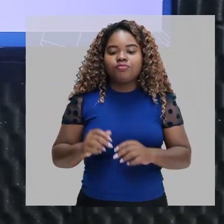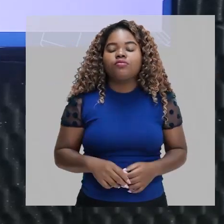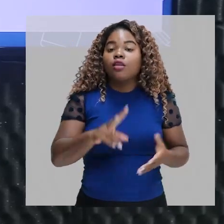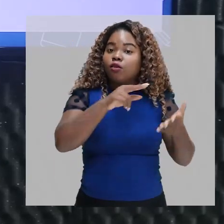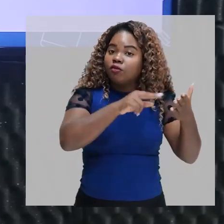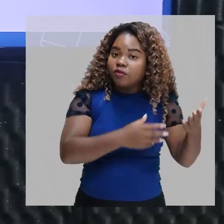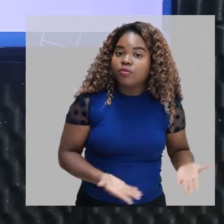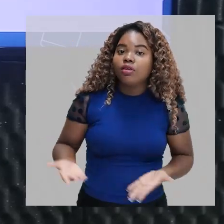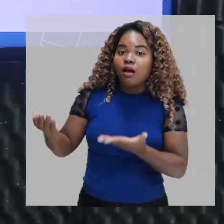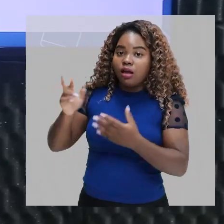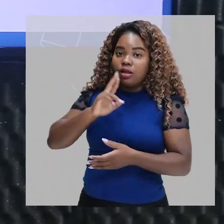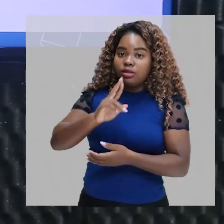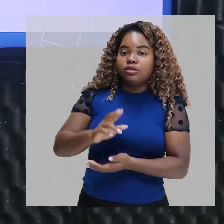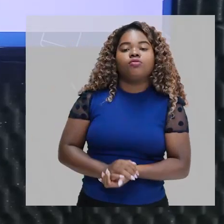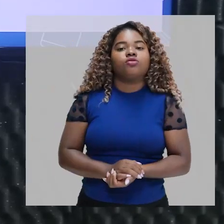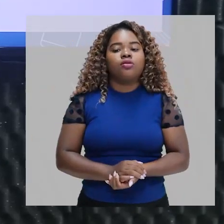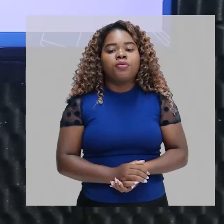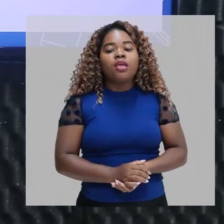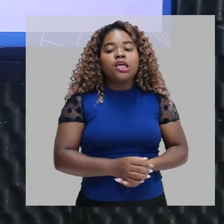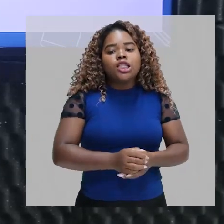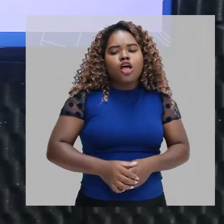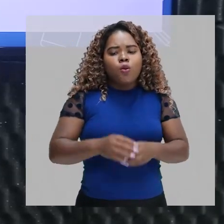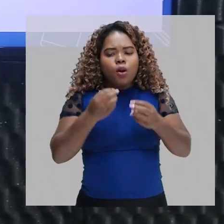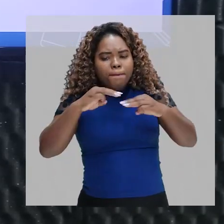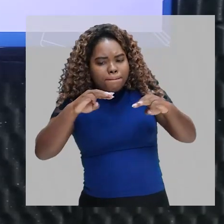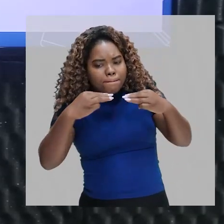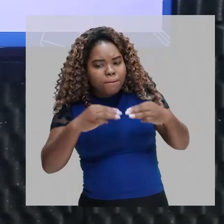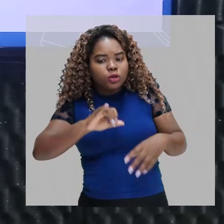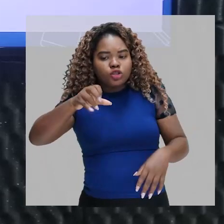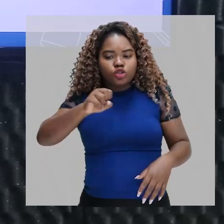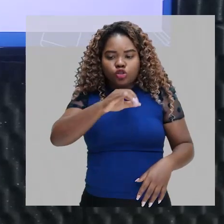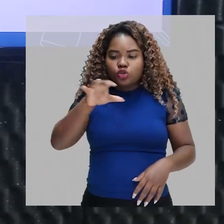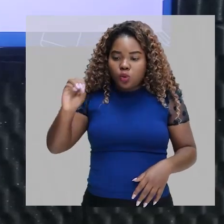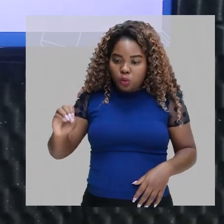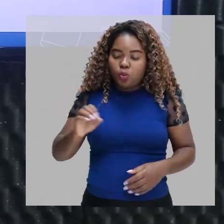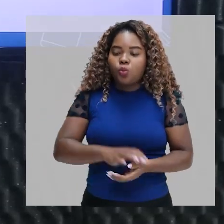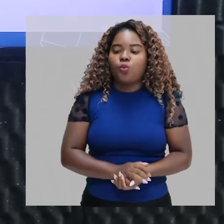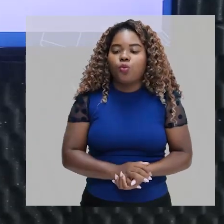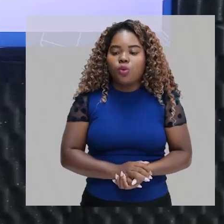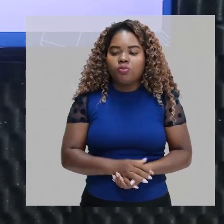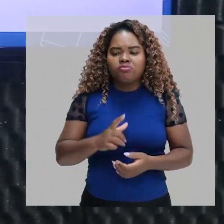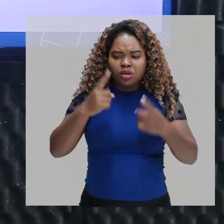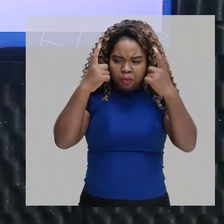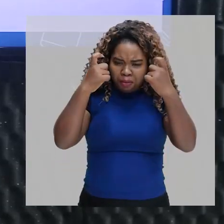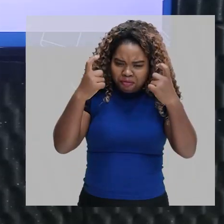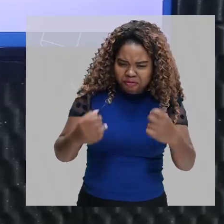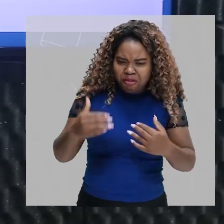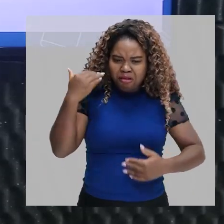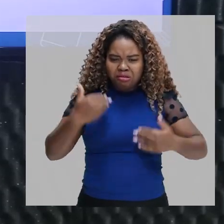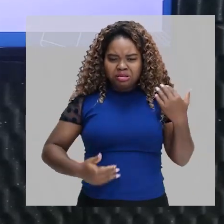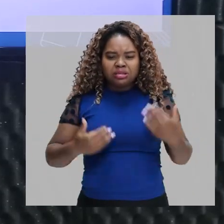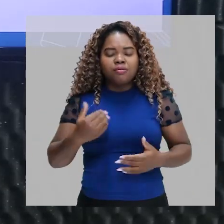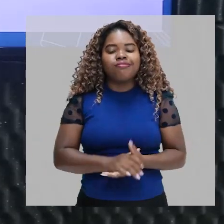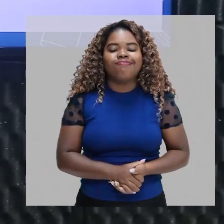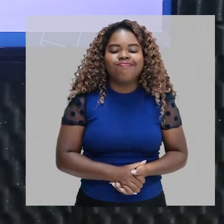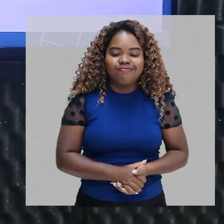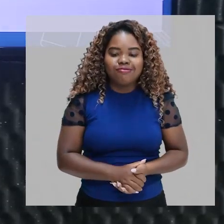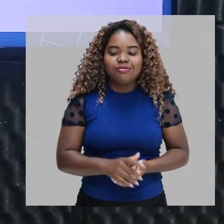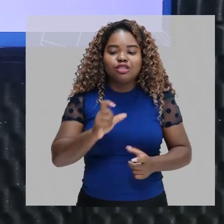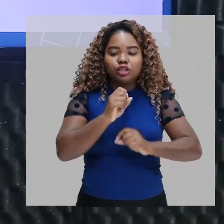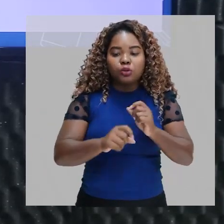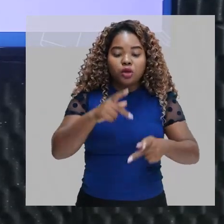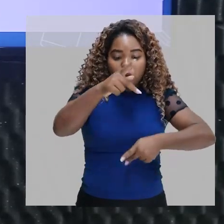nosso Senhor, eu não olhei Sinhá, estava lá na roça, só de olhar ninguém, não tenho